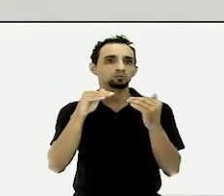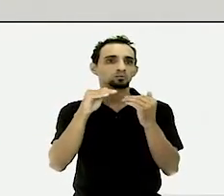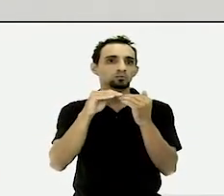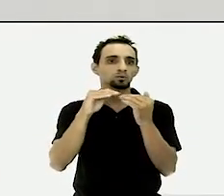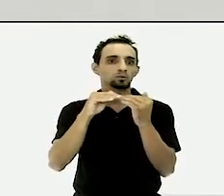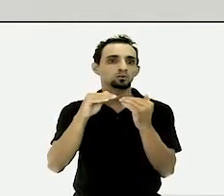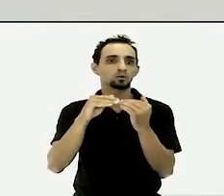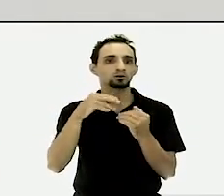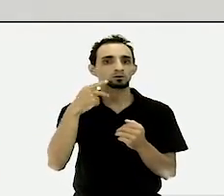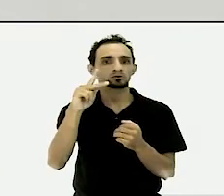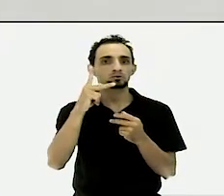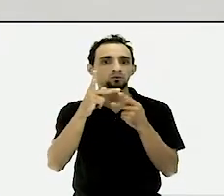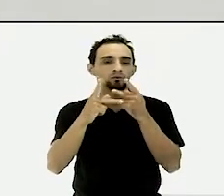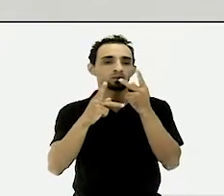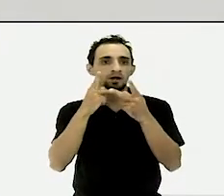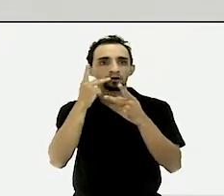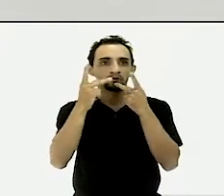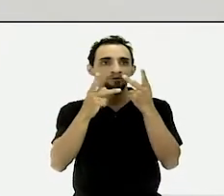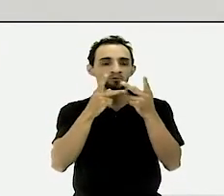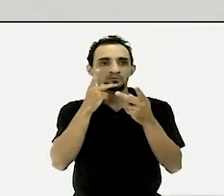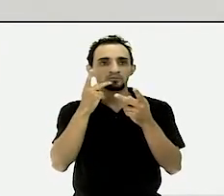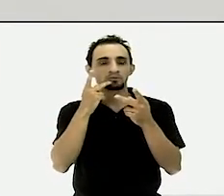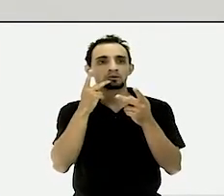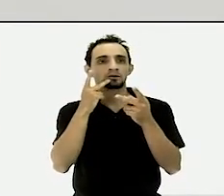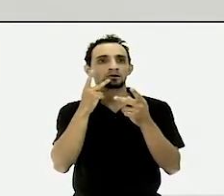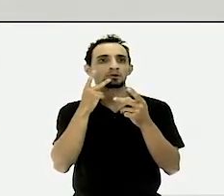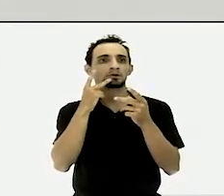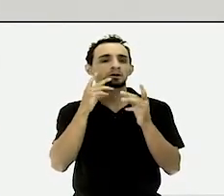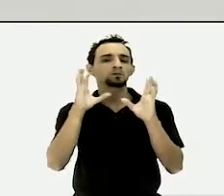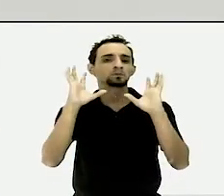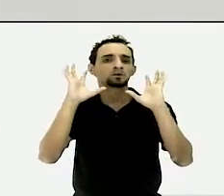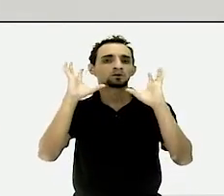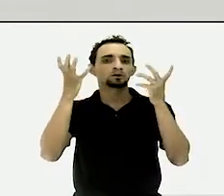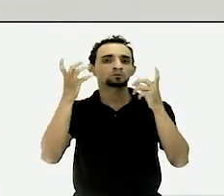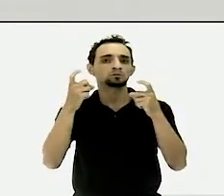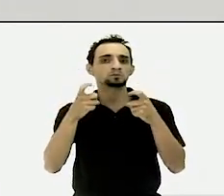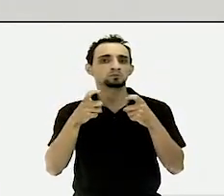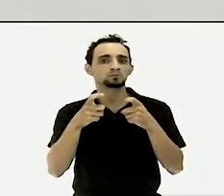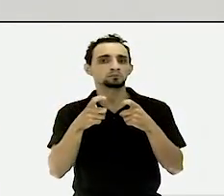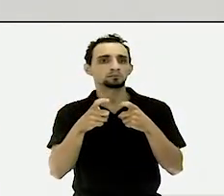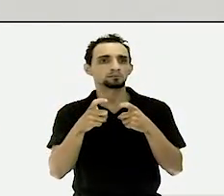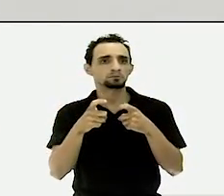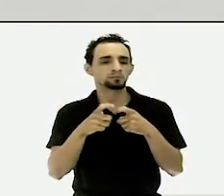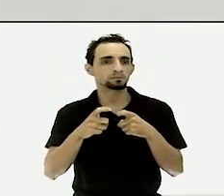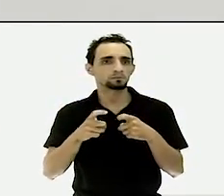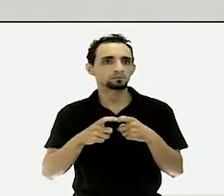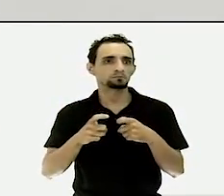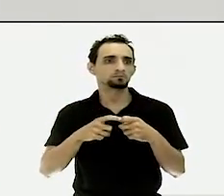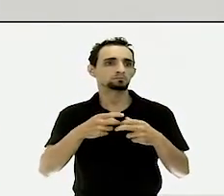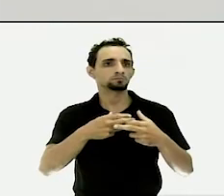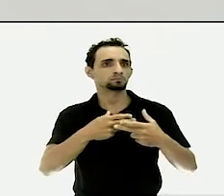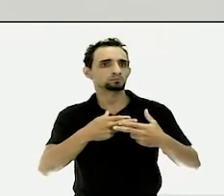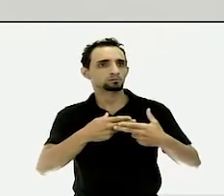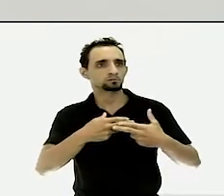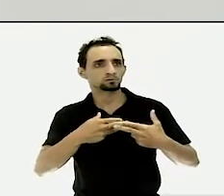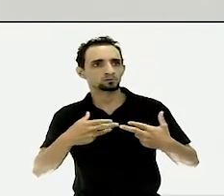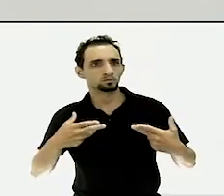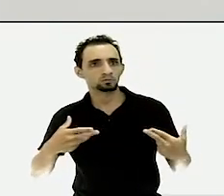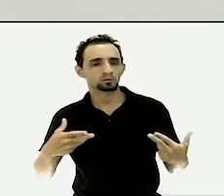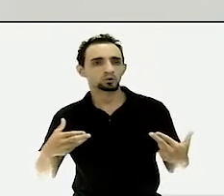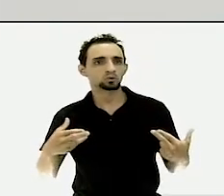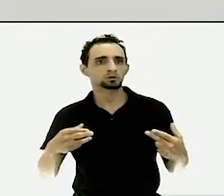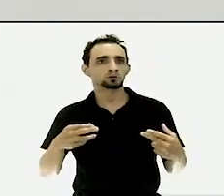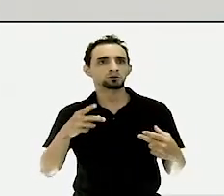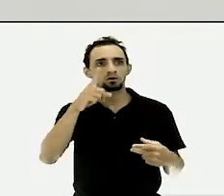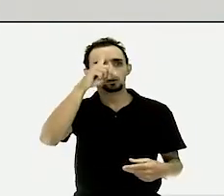hospital e UPA, né? Que o senhor está falando que agora está ok, que o pessoal está respeitando, é o contrato, que existe um contrato do município com o hospital,